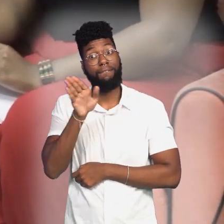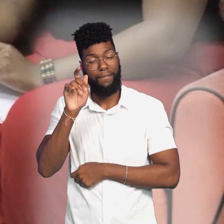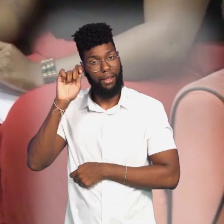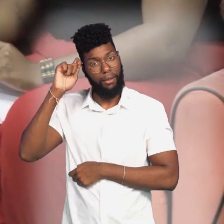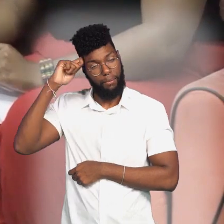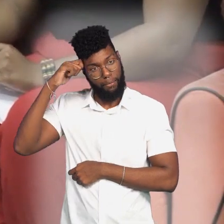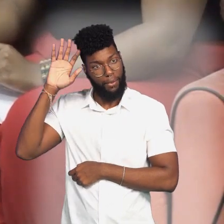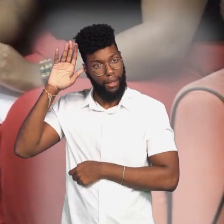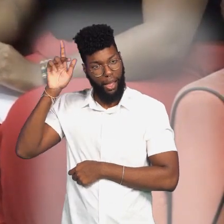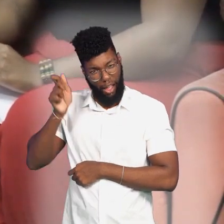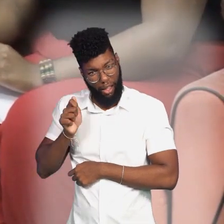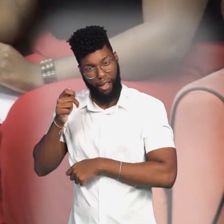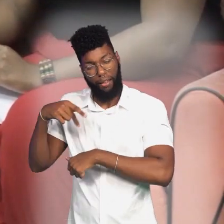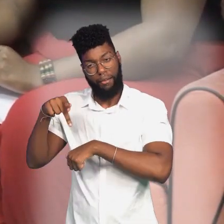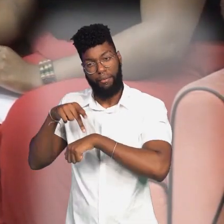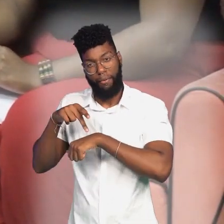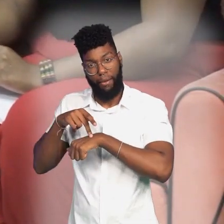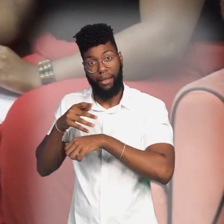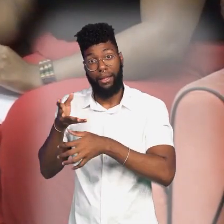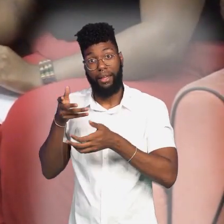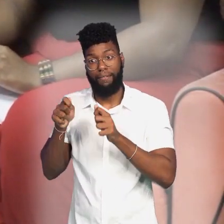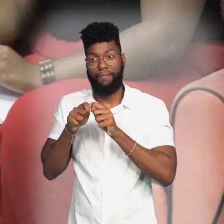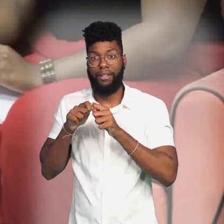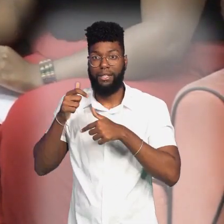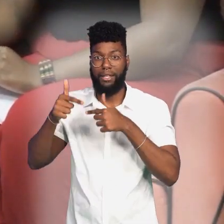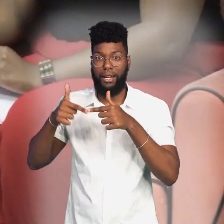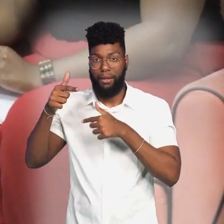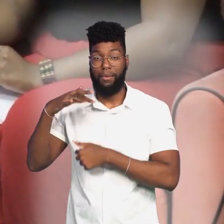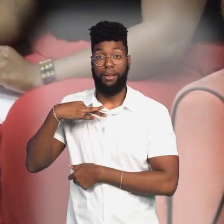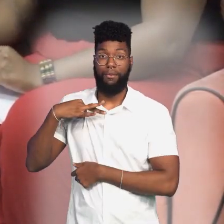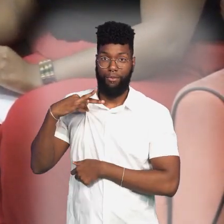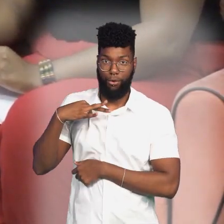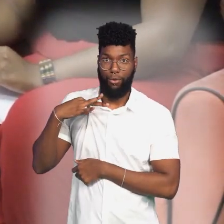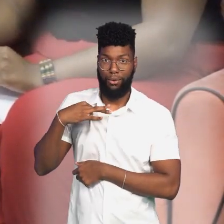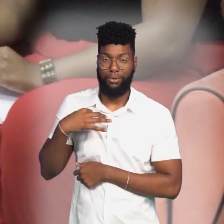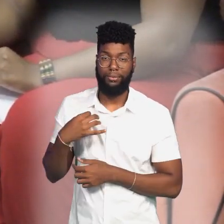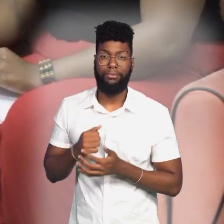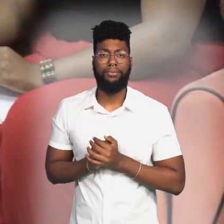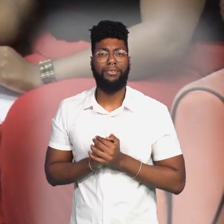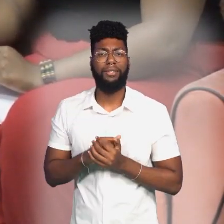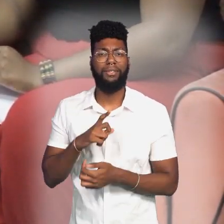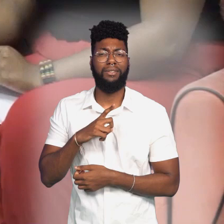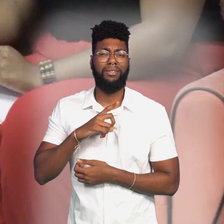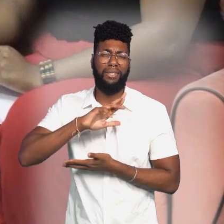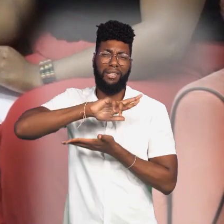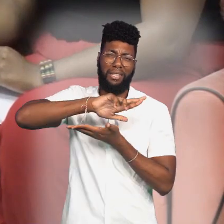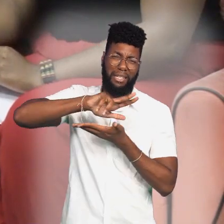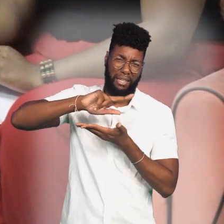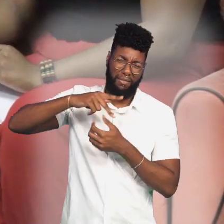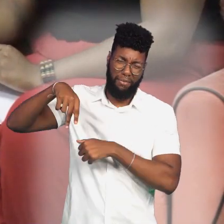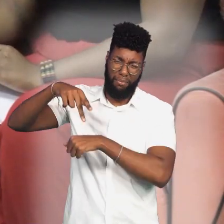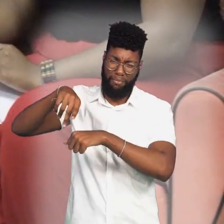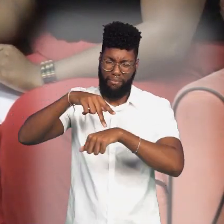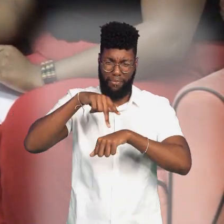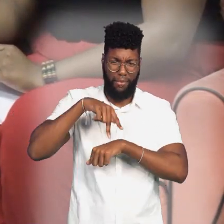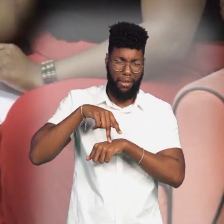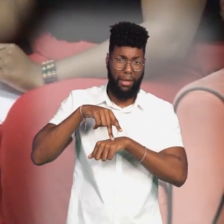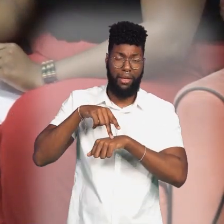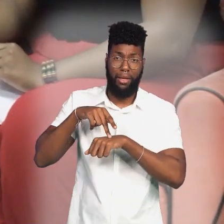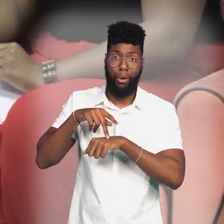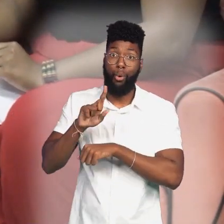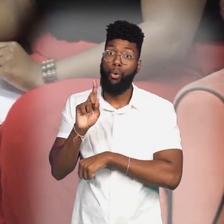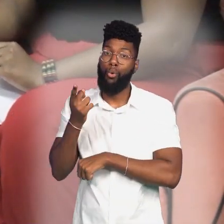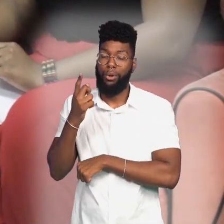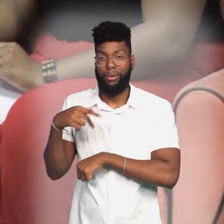Sul, para fazer voluntariado. Que E legal. tinha vários outros países, tinha África, o único país da